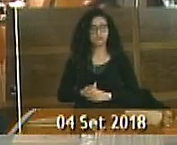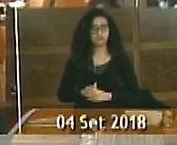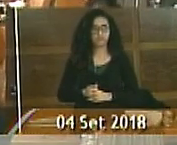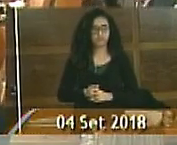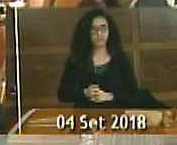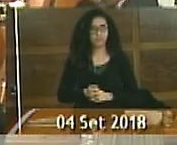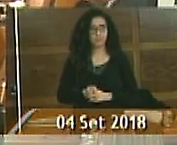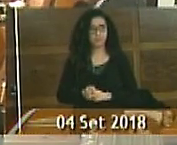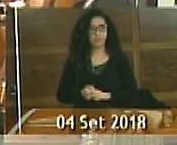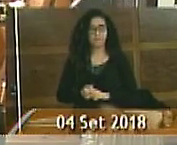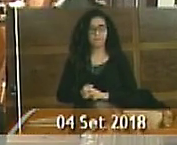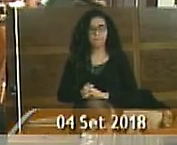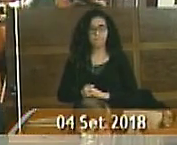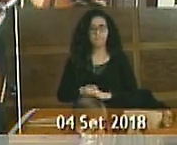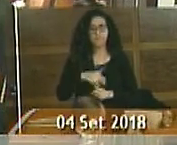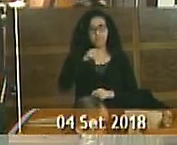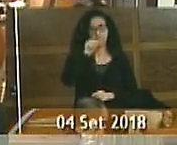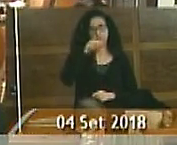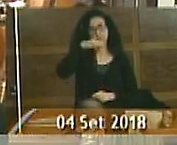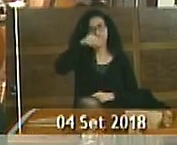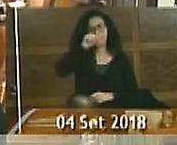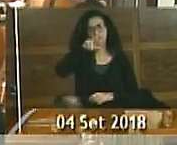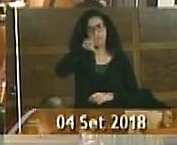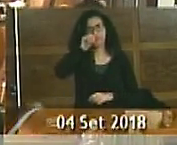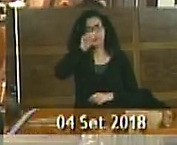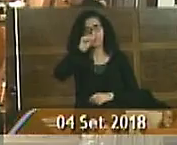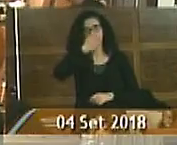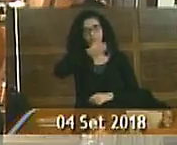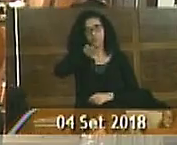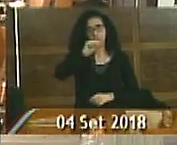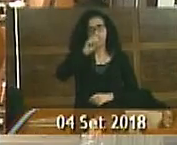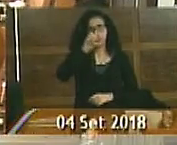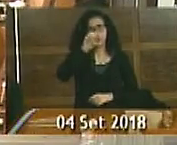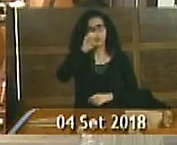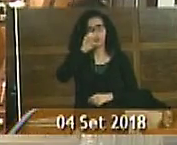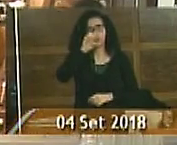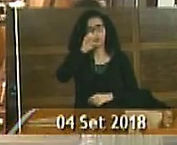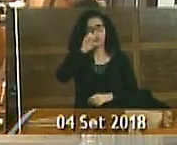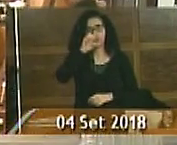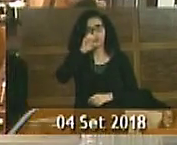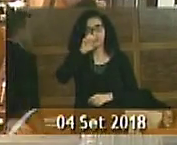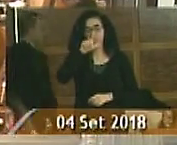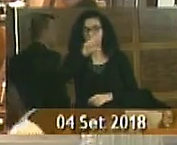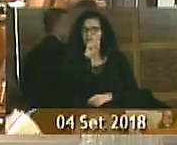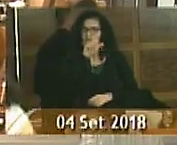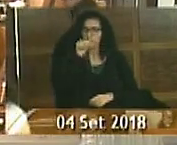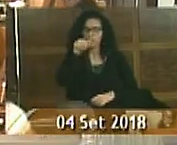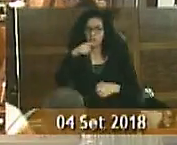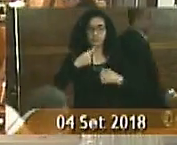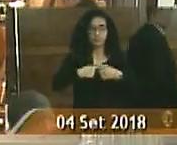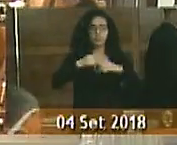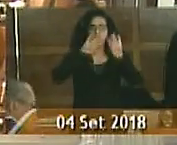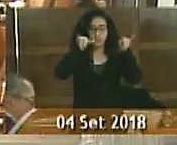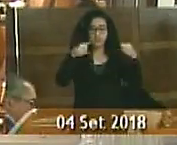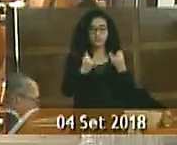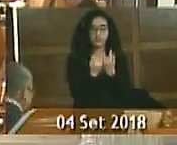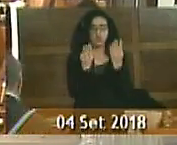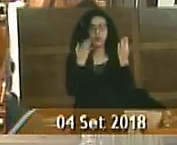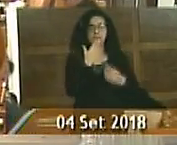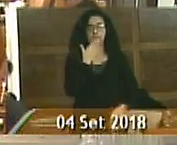Marco de Souza Dantas, Anópolis, bairro Vila Jacuecanga. Indicação